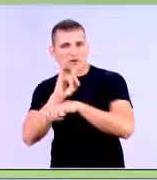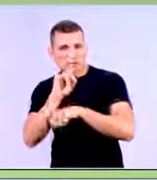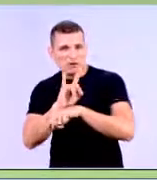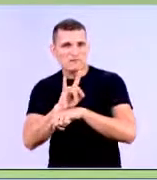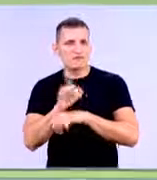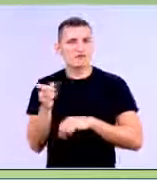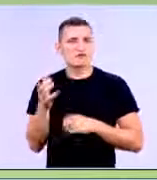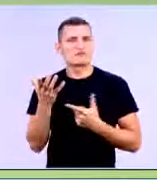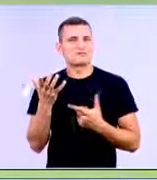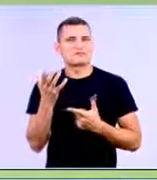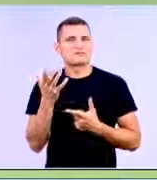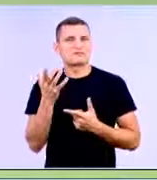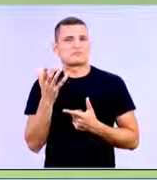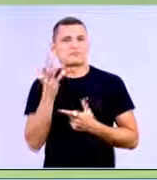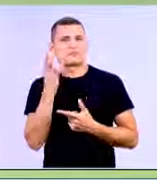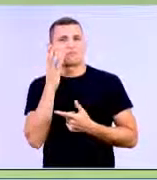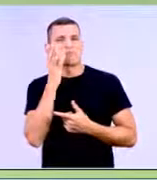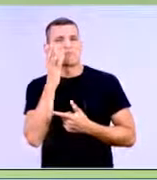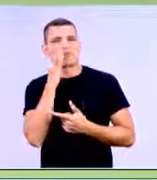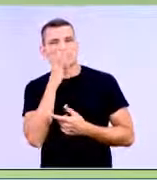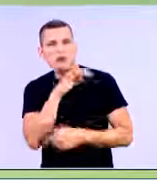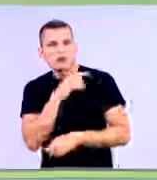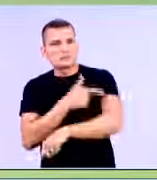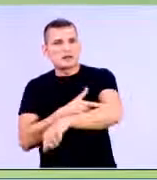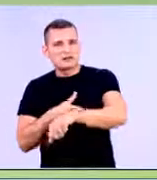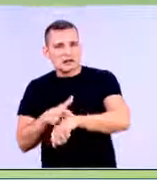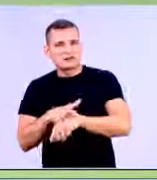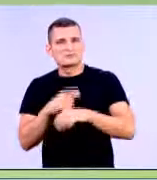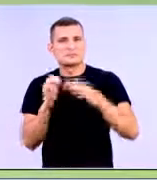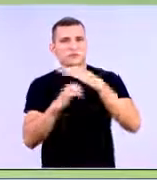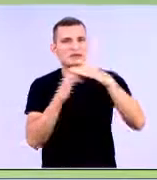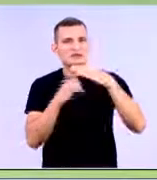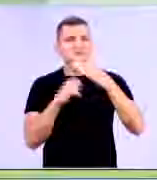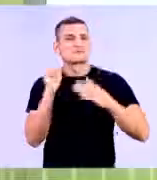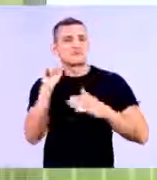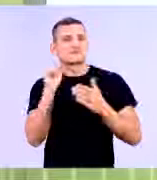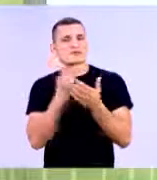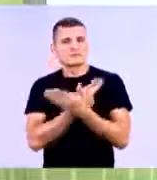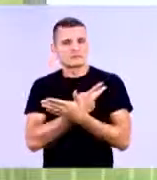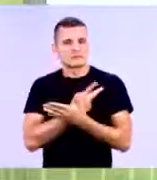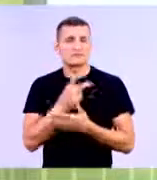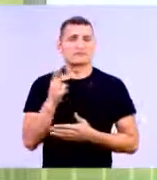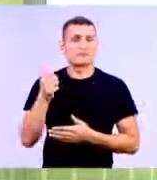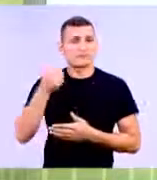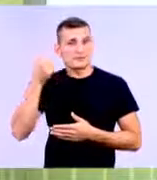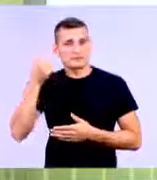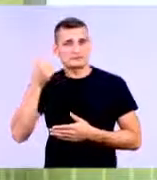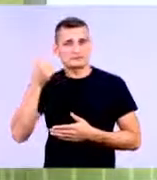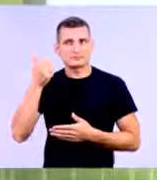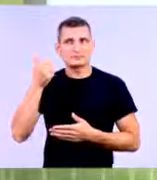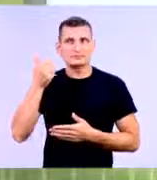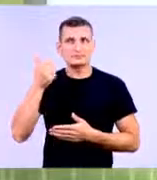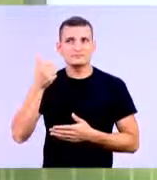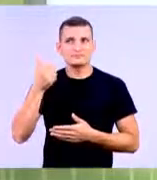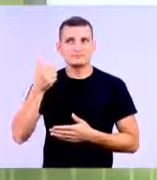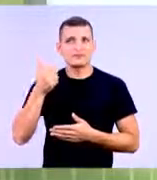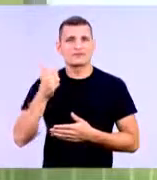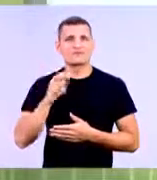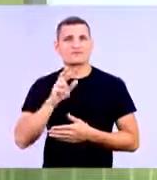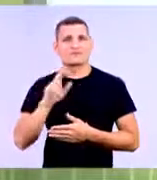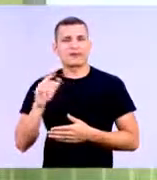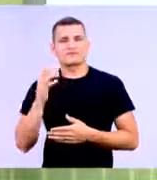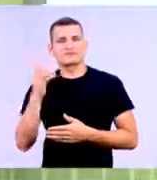chega mal-humorado na empresa, certo? O que isso vai ocasionar? Primeiro, já vai descontente